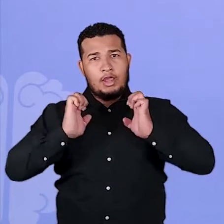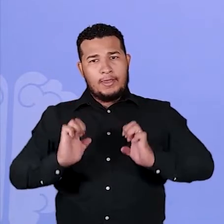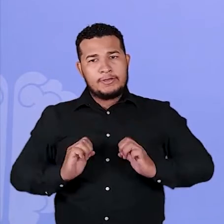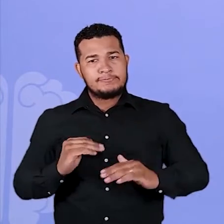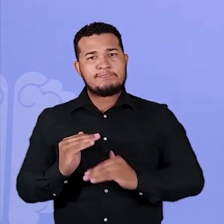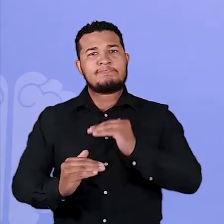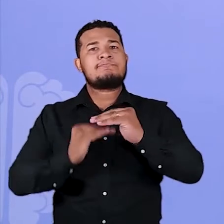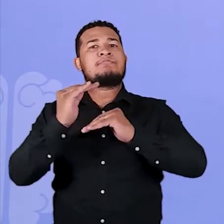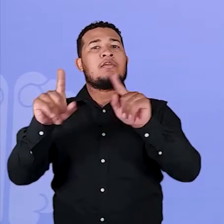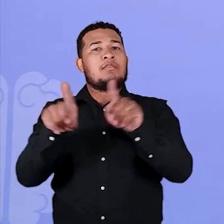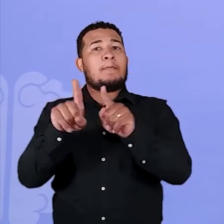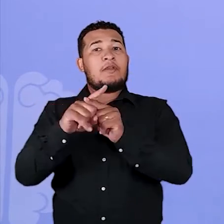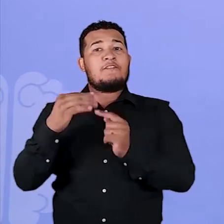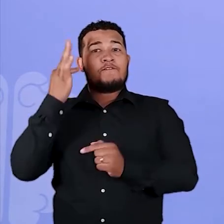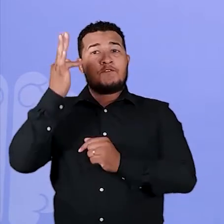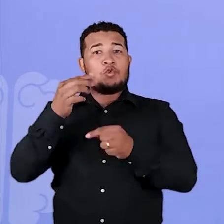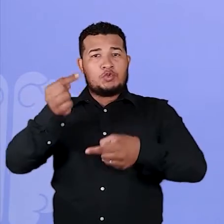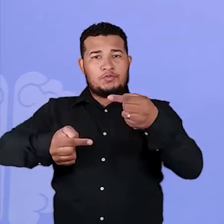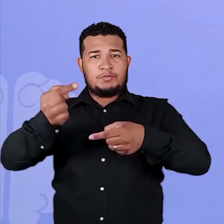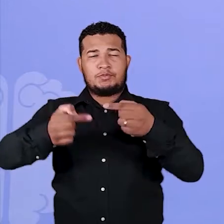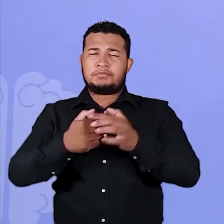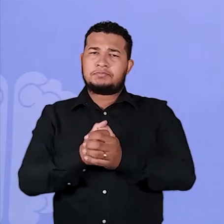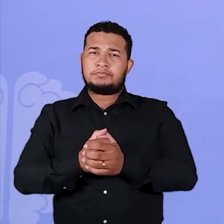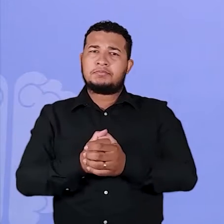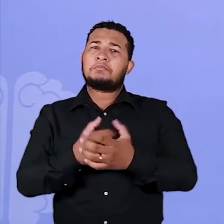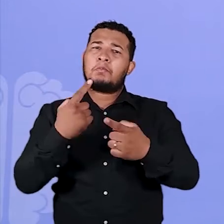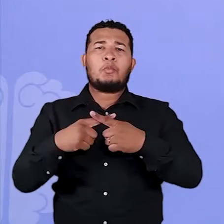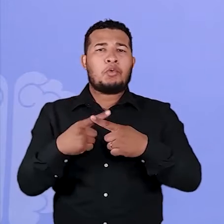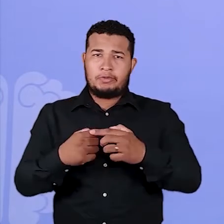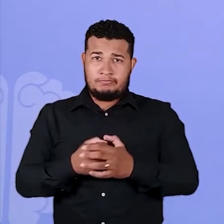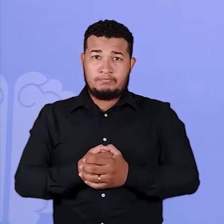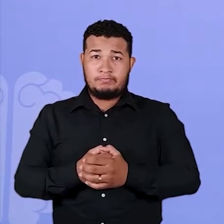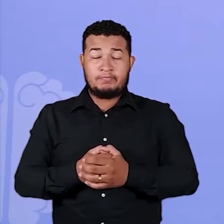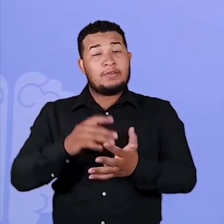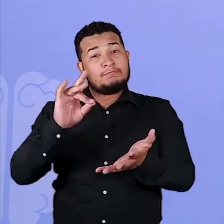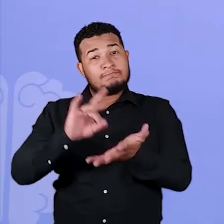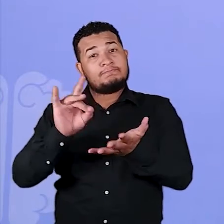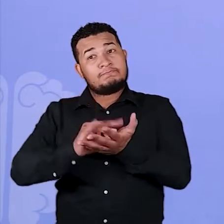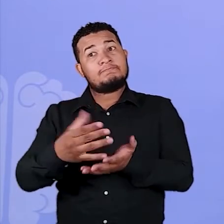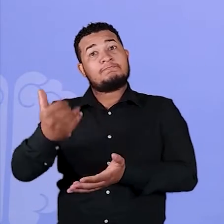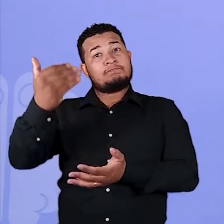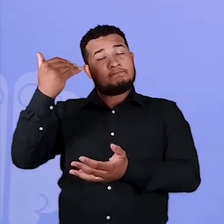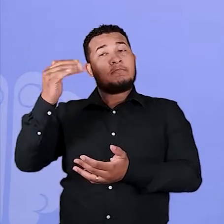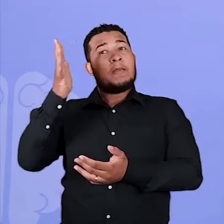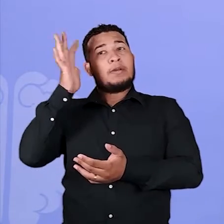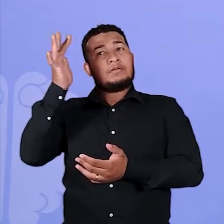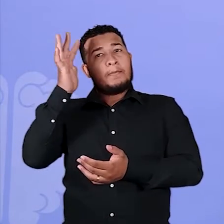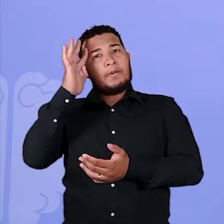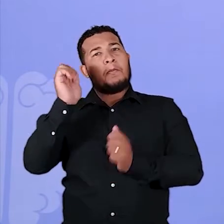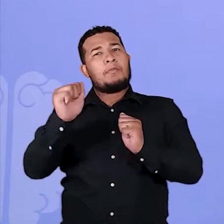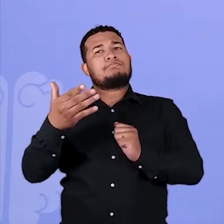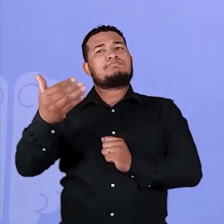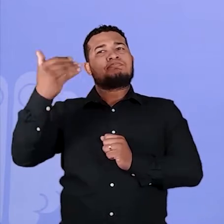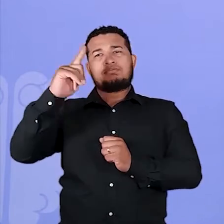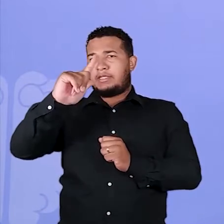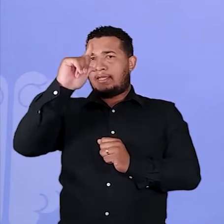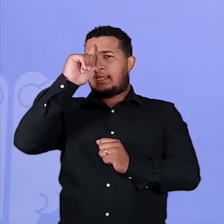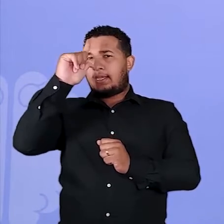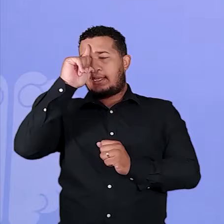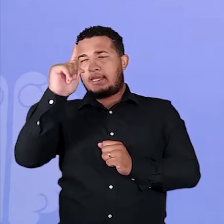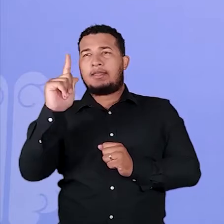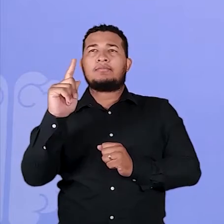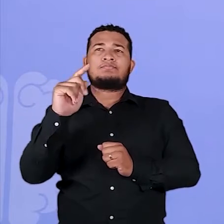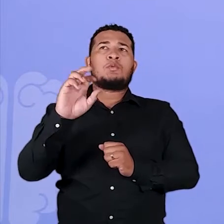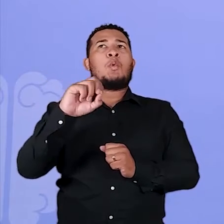da ética e da filosofia política. Por quê? Todo o pensamento antigo, seja da antiguidade